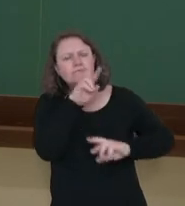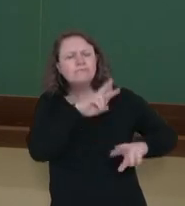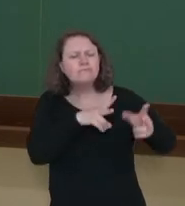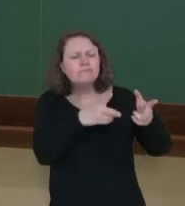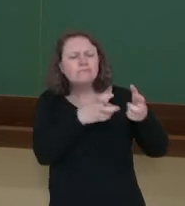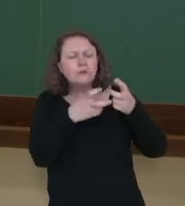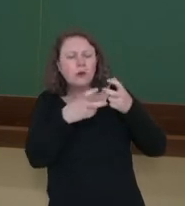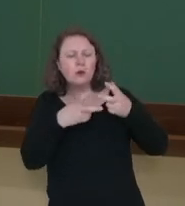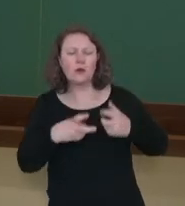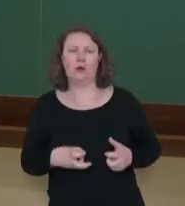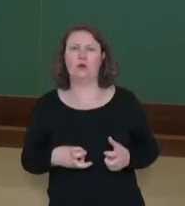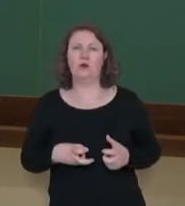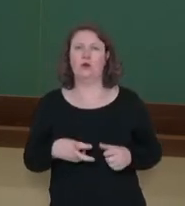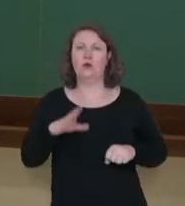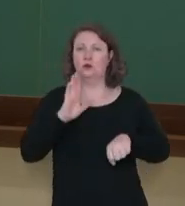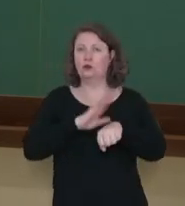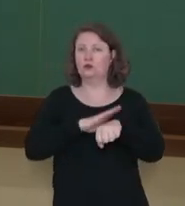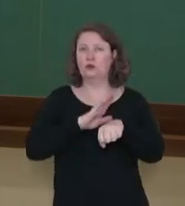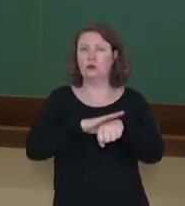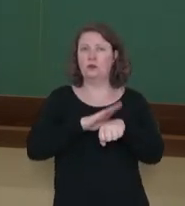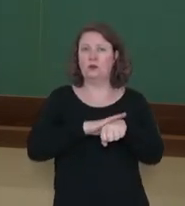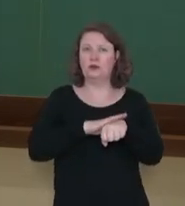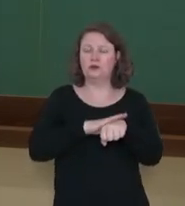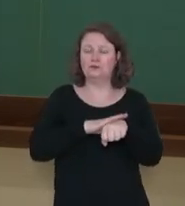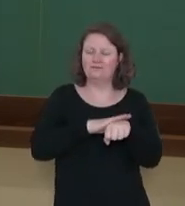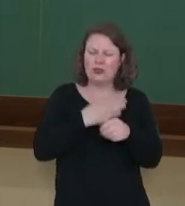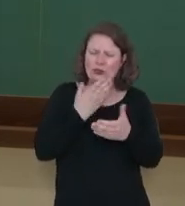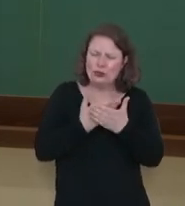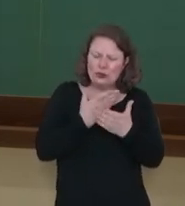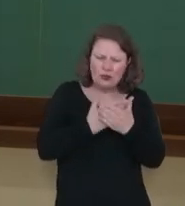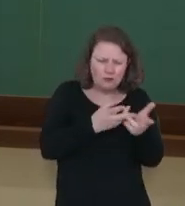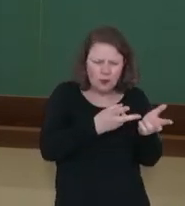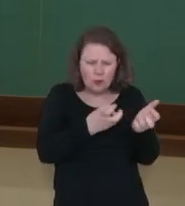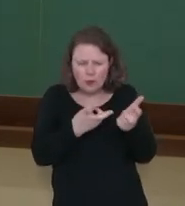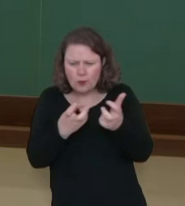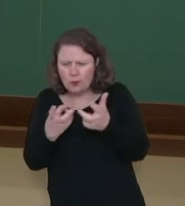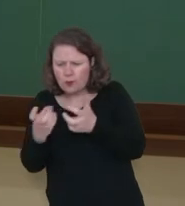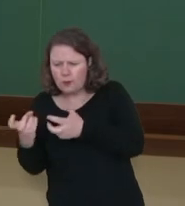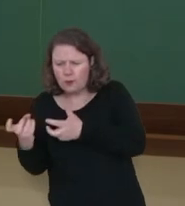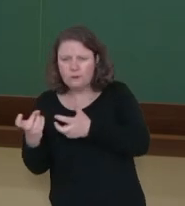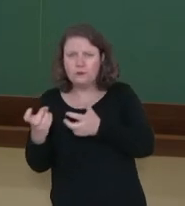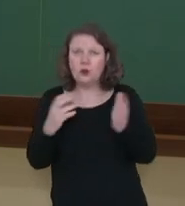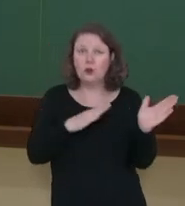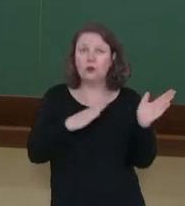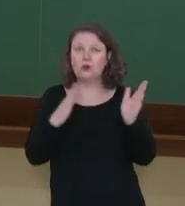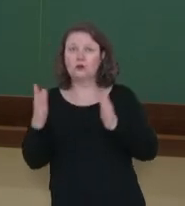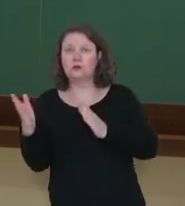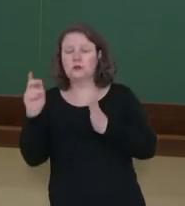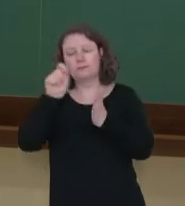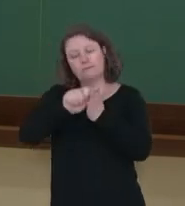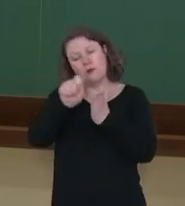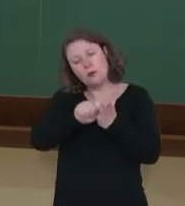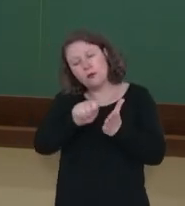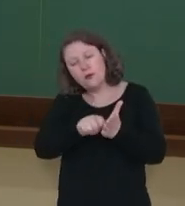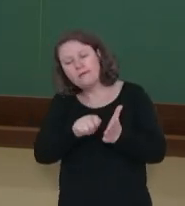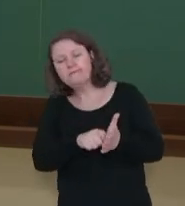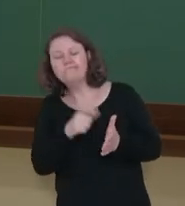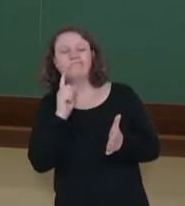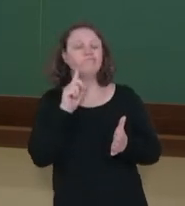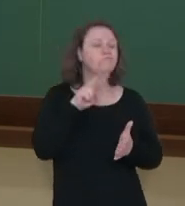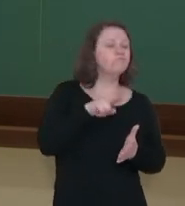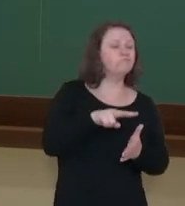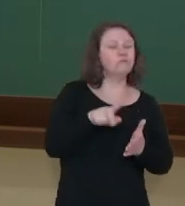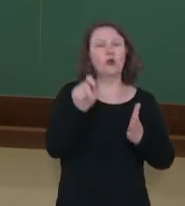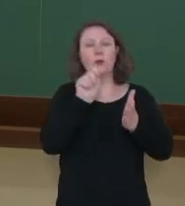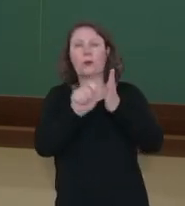decorrer de todo o seu estudo. Então, todas essas características, todo esse estudo, ele ia anotando ali essas observações